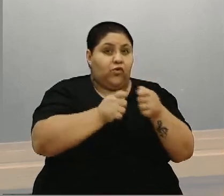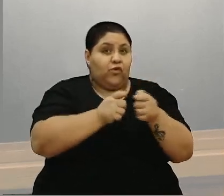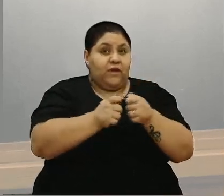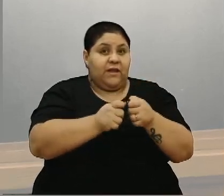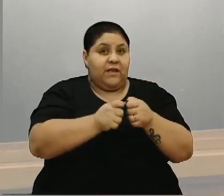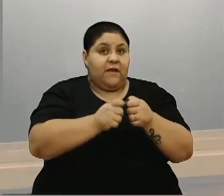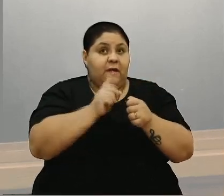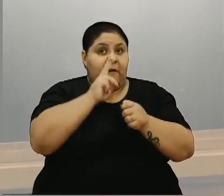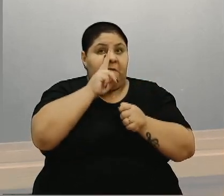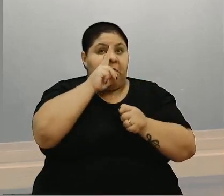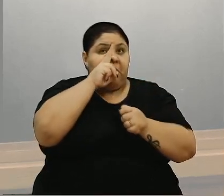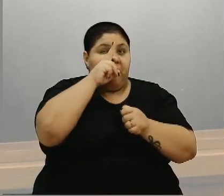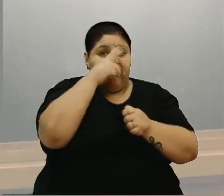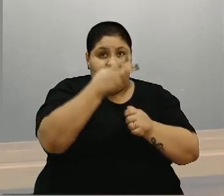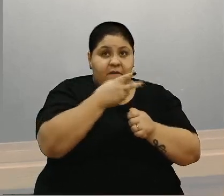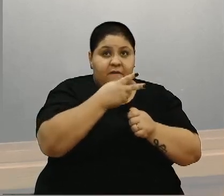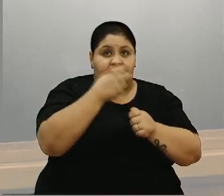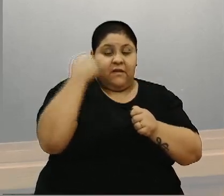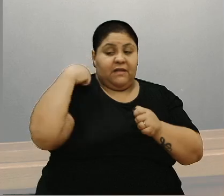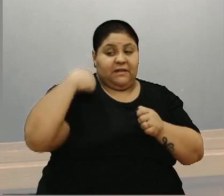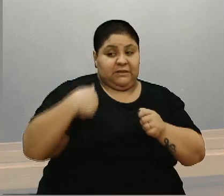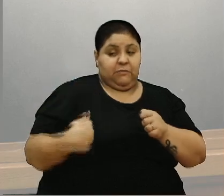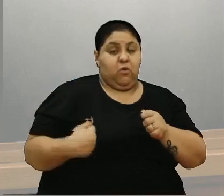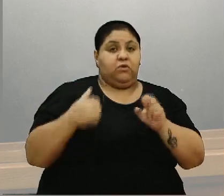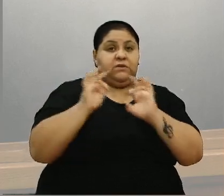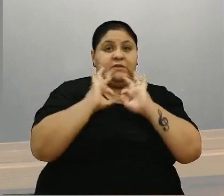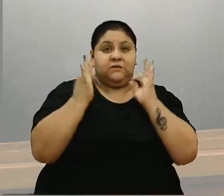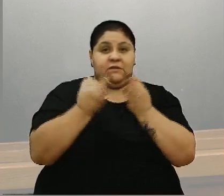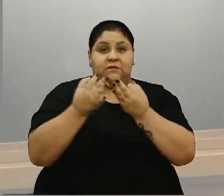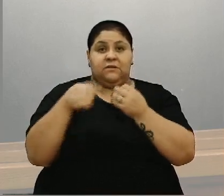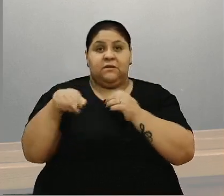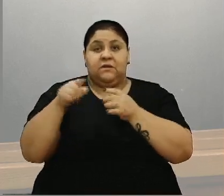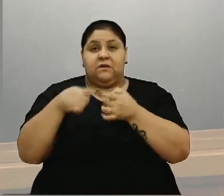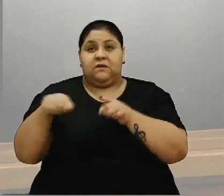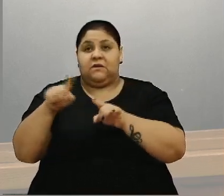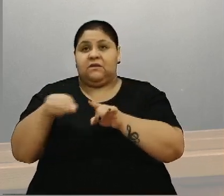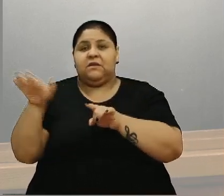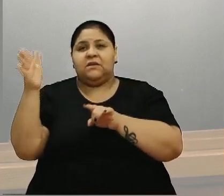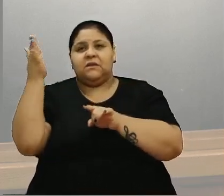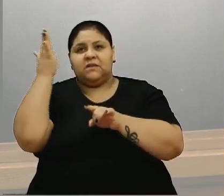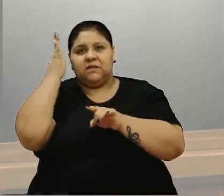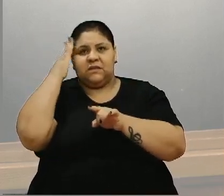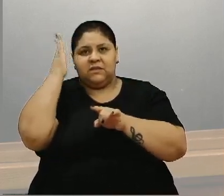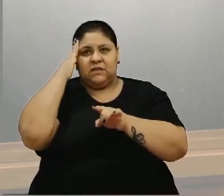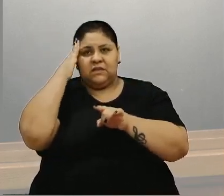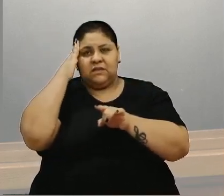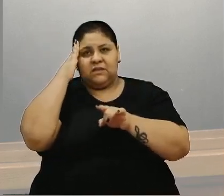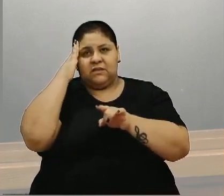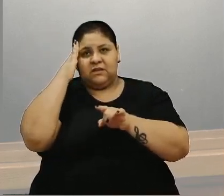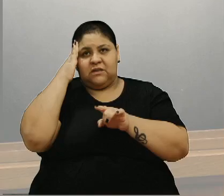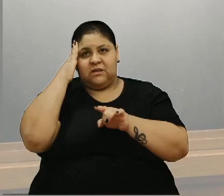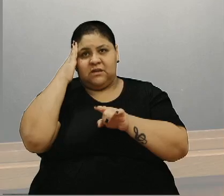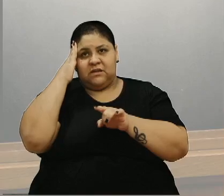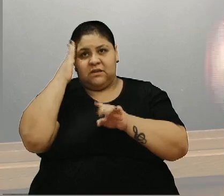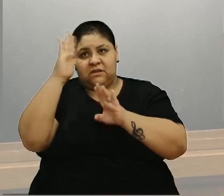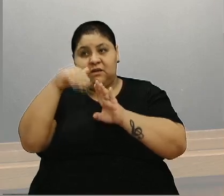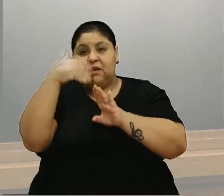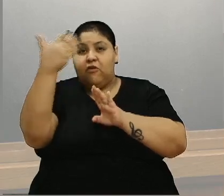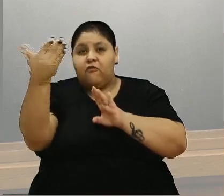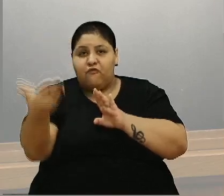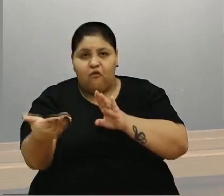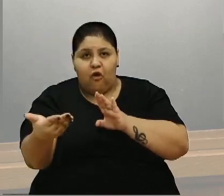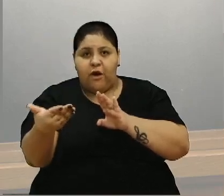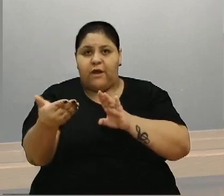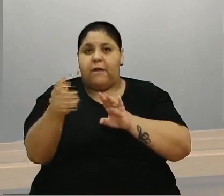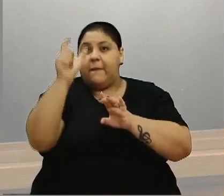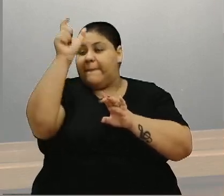rigoroso da questão das bolsas famílias, mas a gente sabe que às vezes acaba ficando fora pessoas que têm